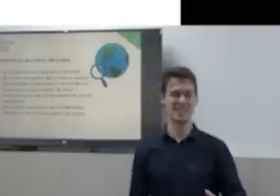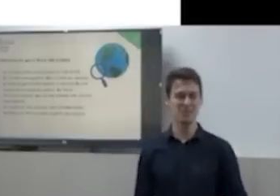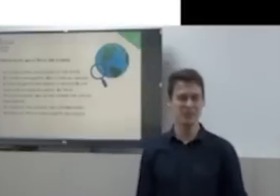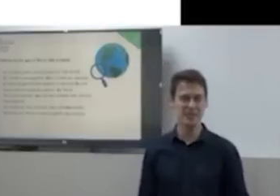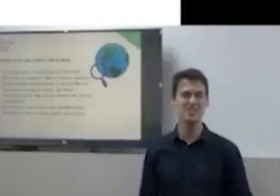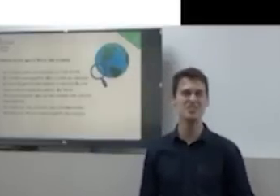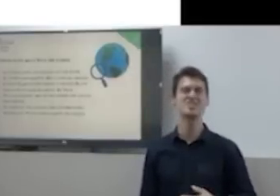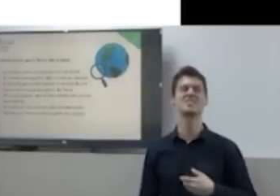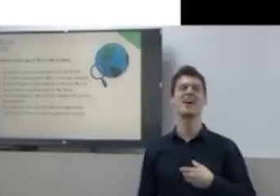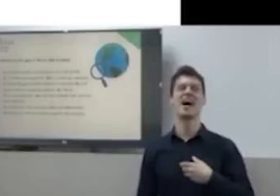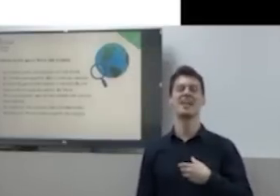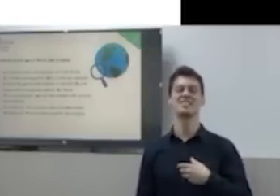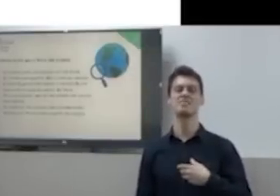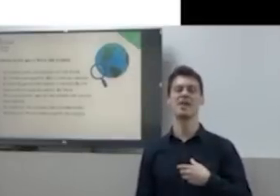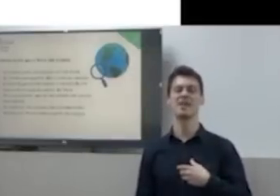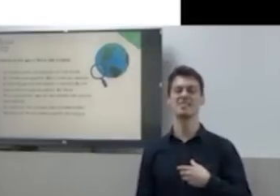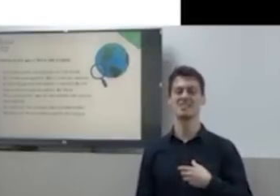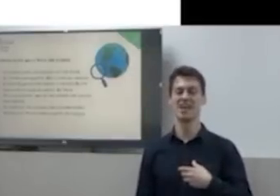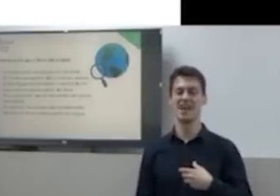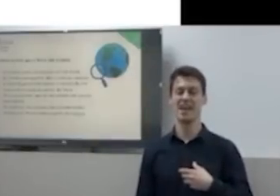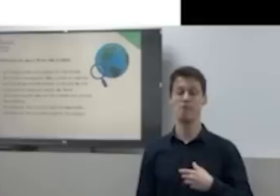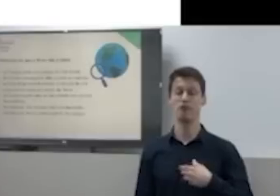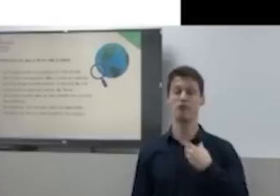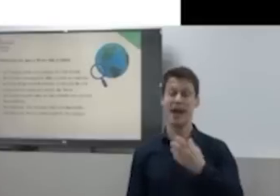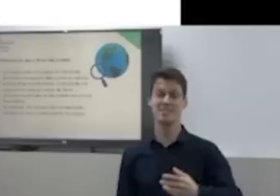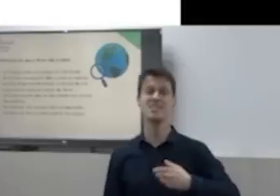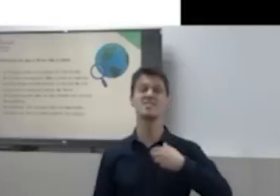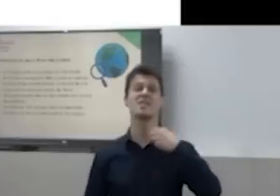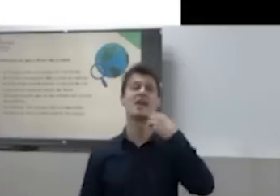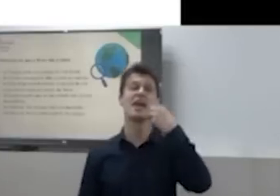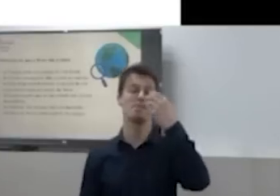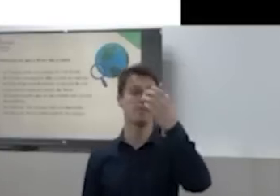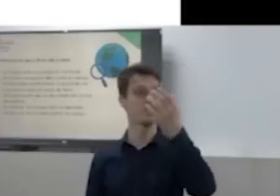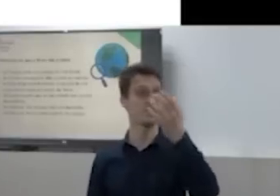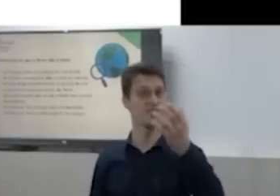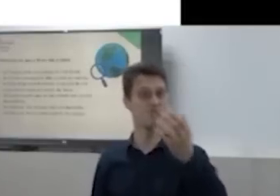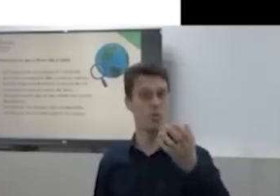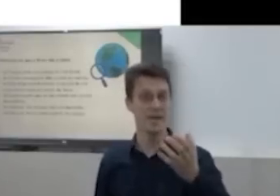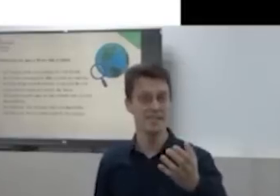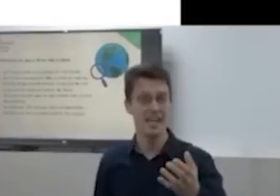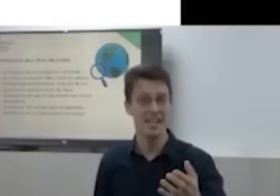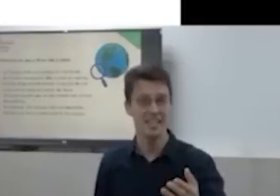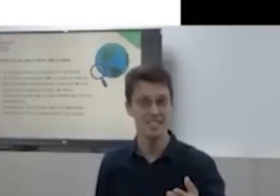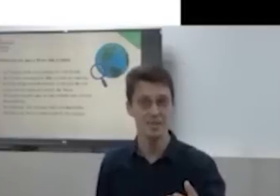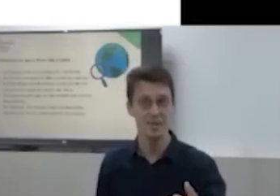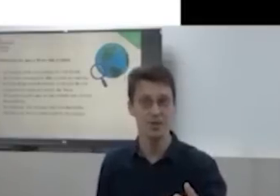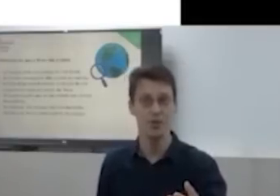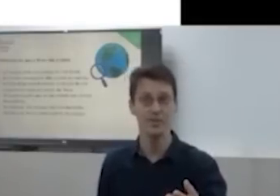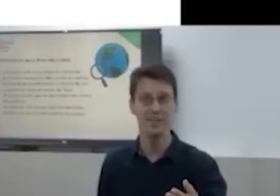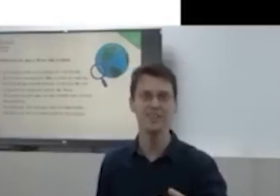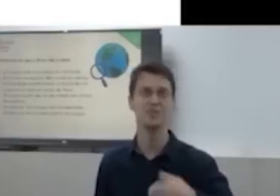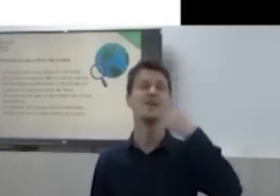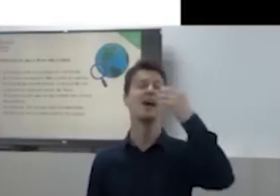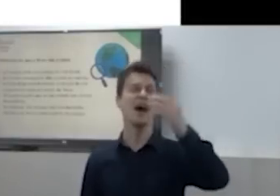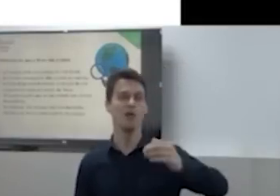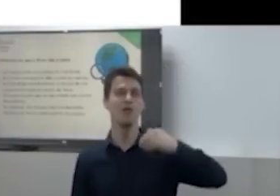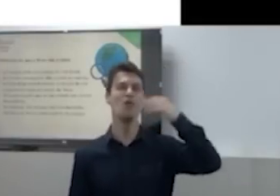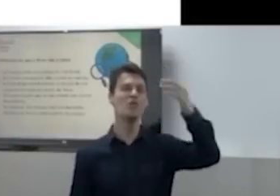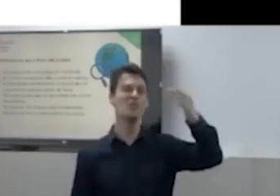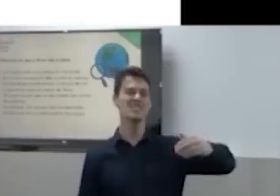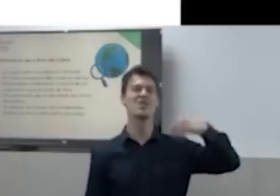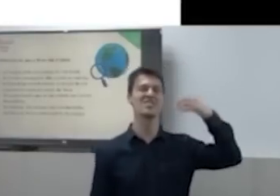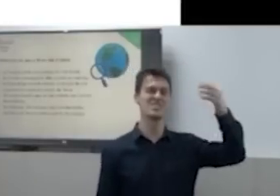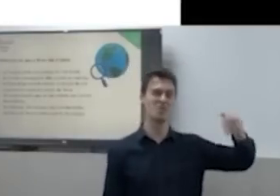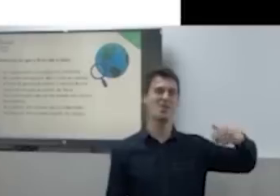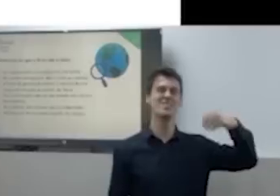trouxe as mais relevantes, as mais fáceis para vocês compreenderem nesse primeiro contato.